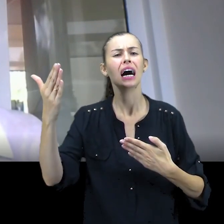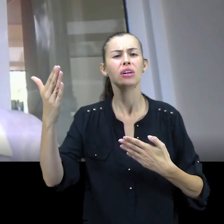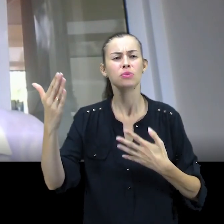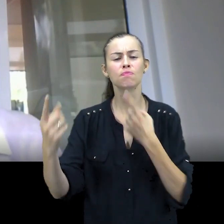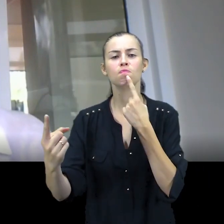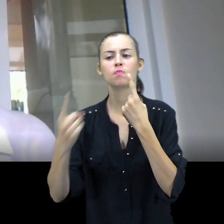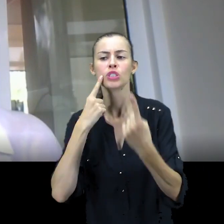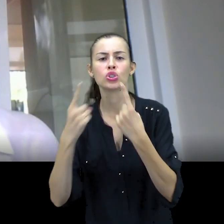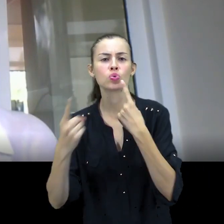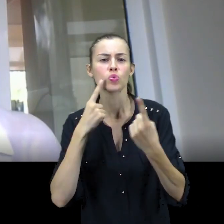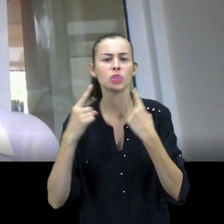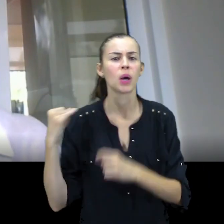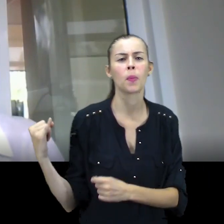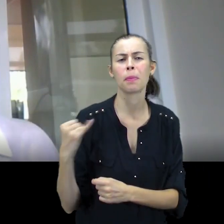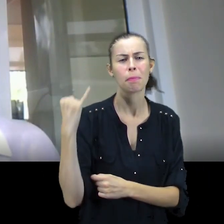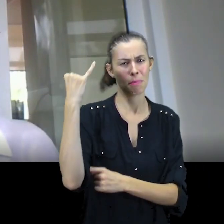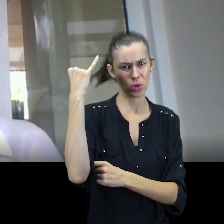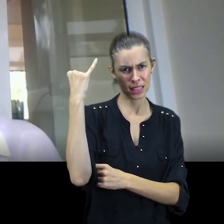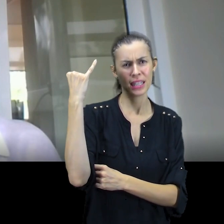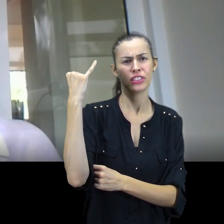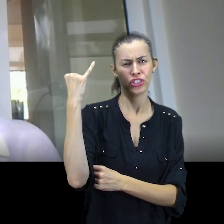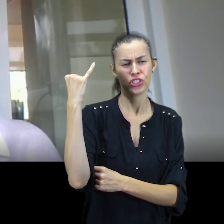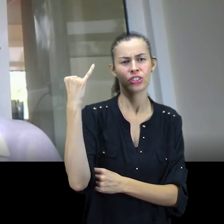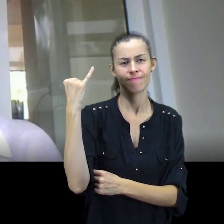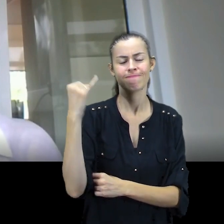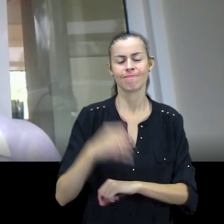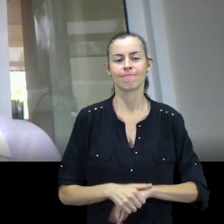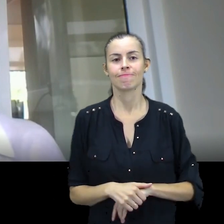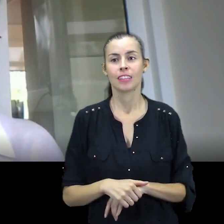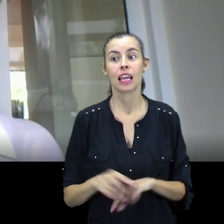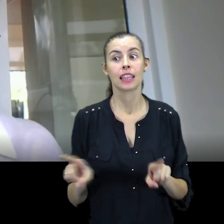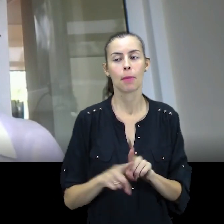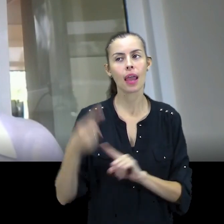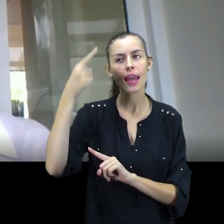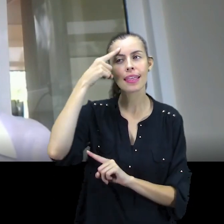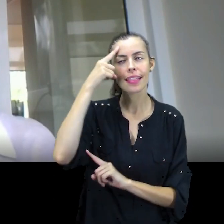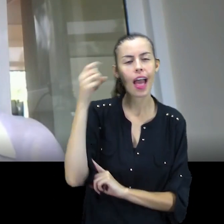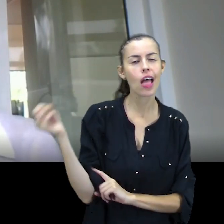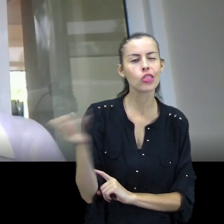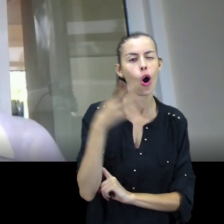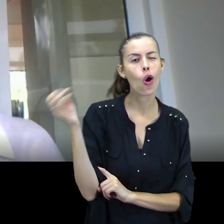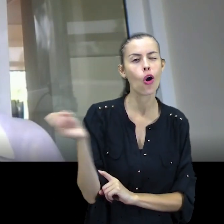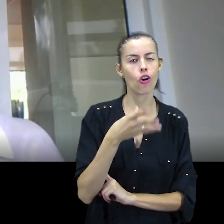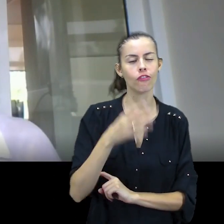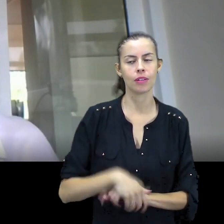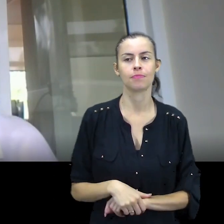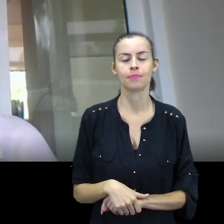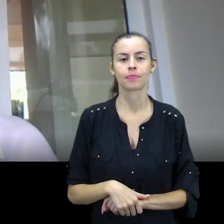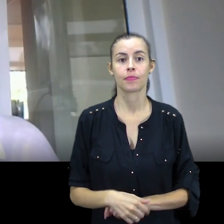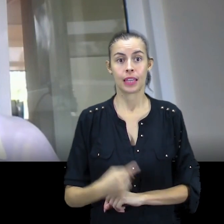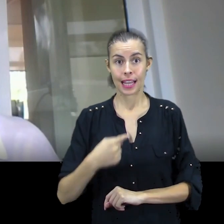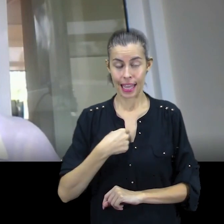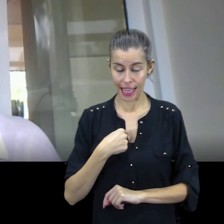saúde e eu trabalho com, né, os estudantes de medicina e com as